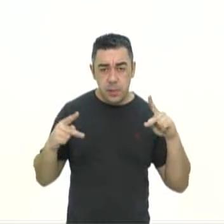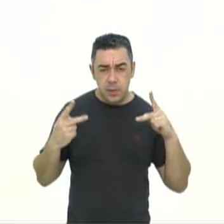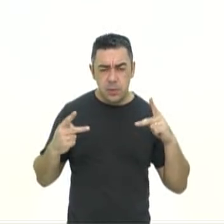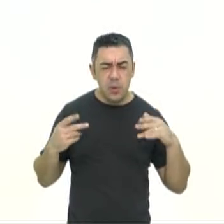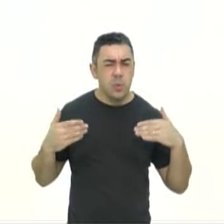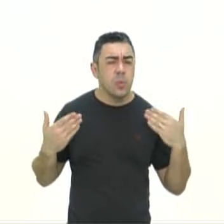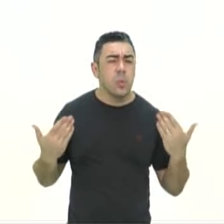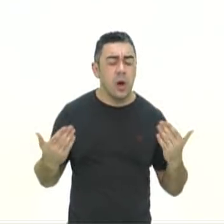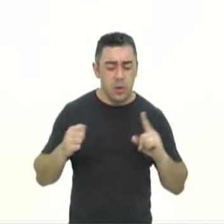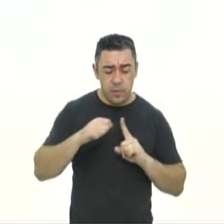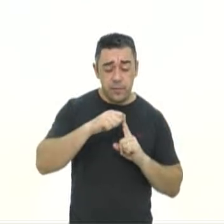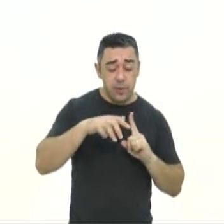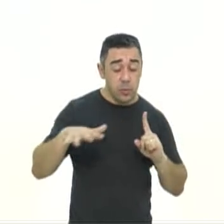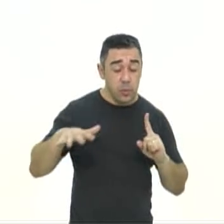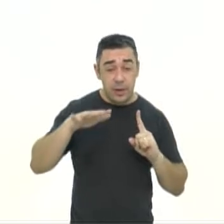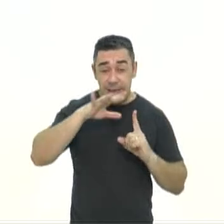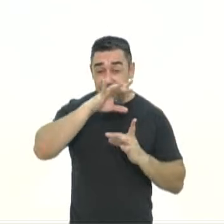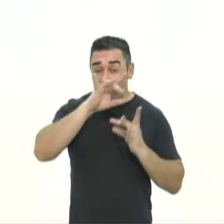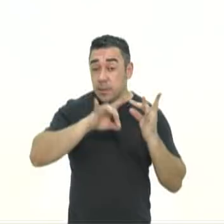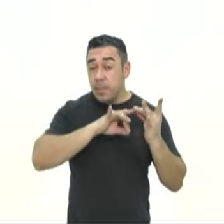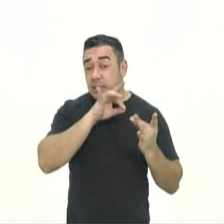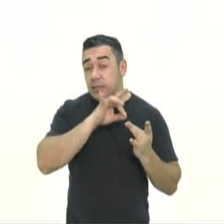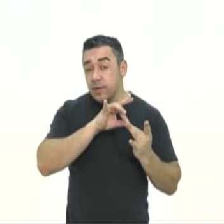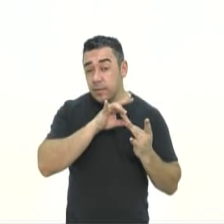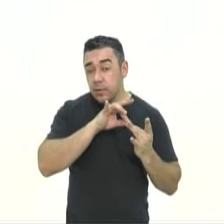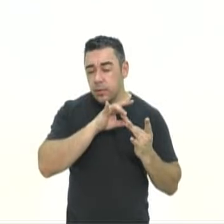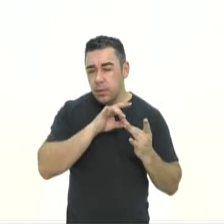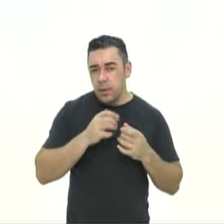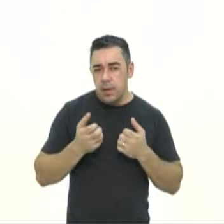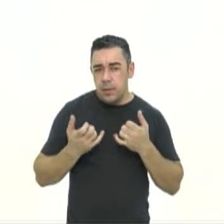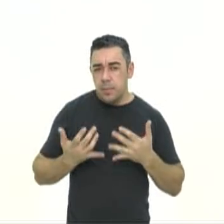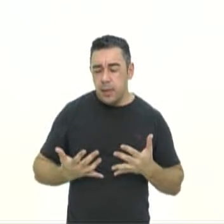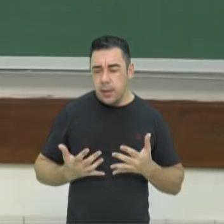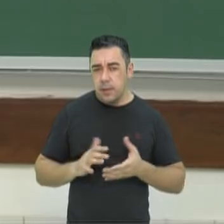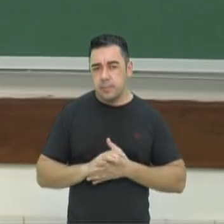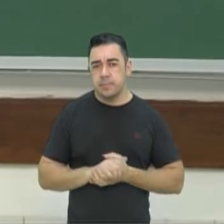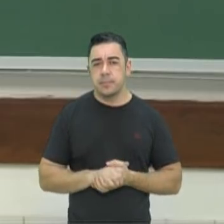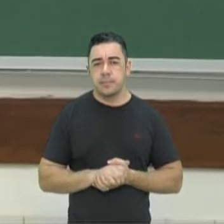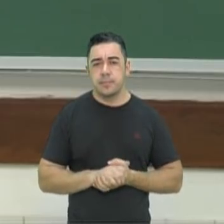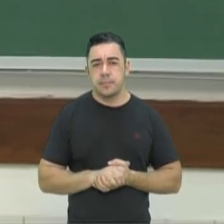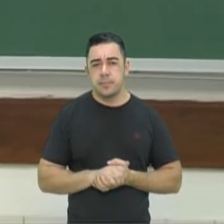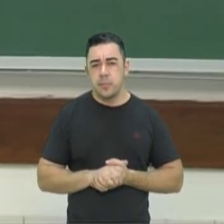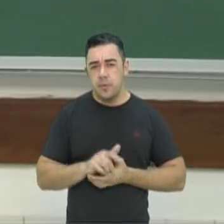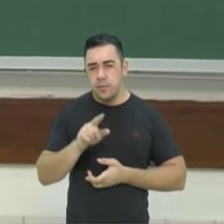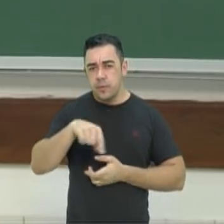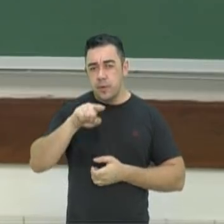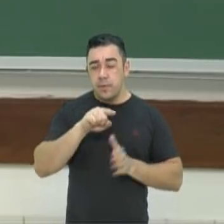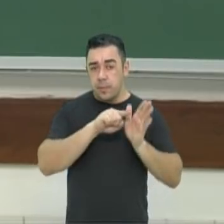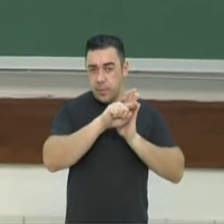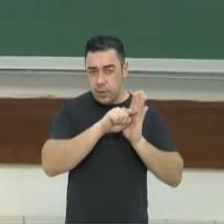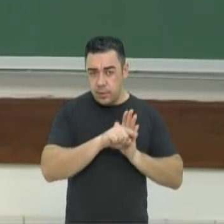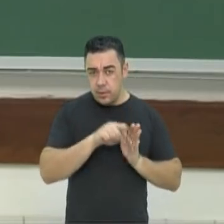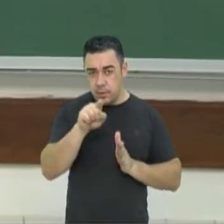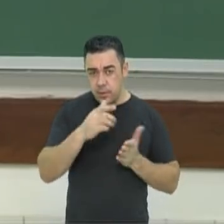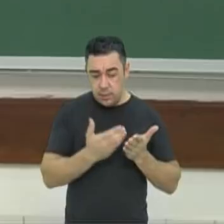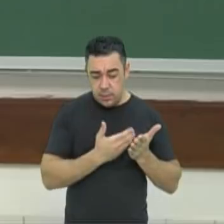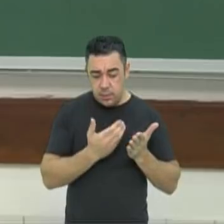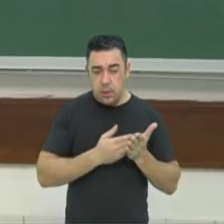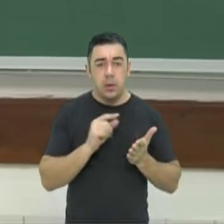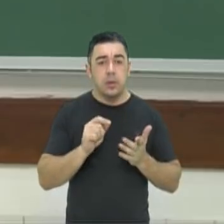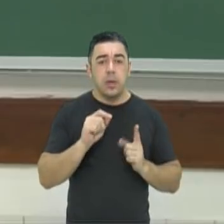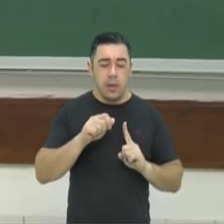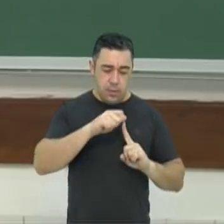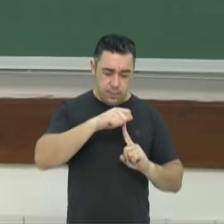A qual figura especificamente o padre se refere? Então agora você vai pesquisar aí no seu caderno as figuras